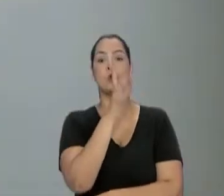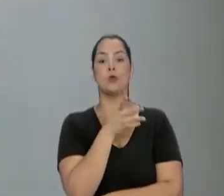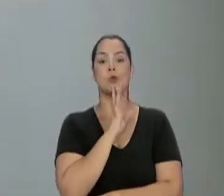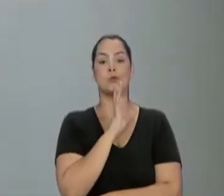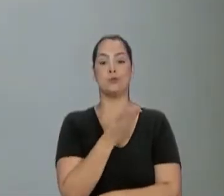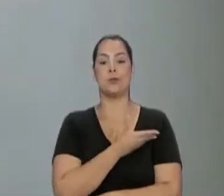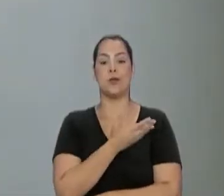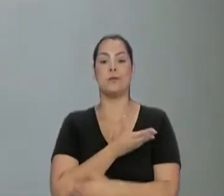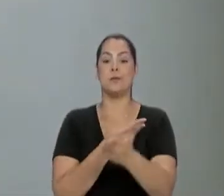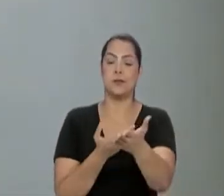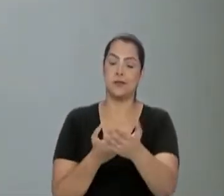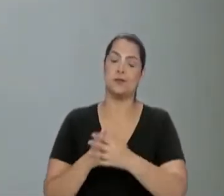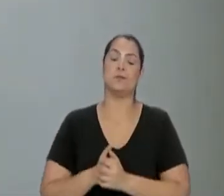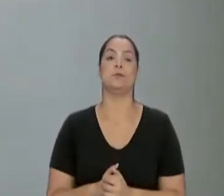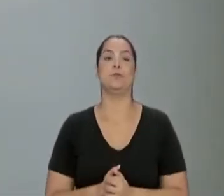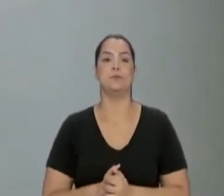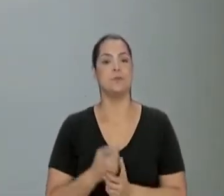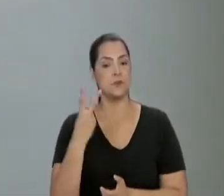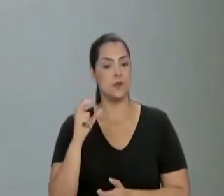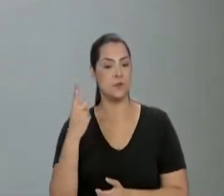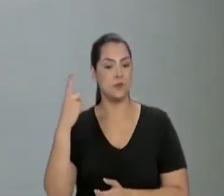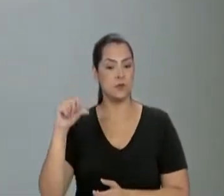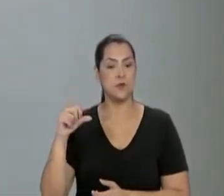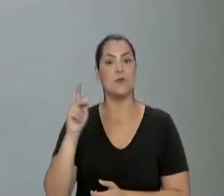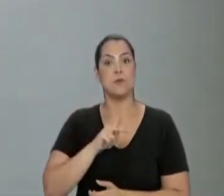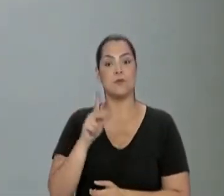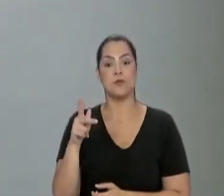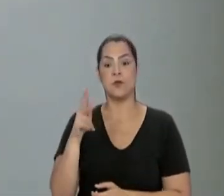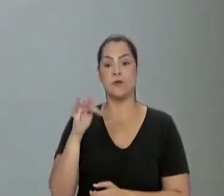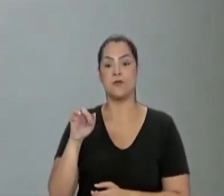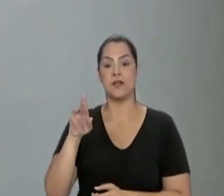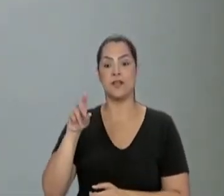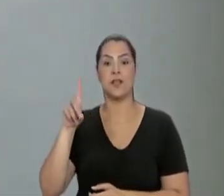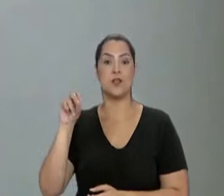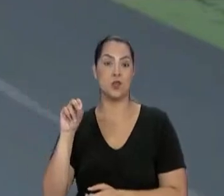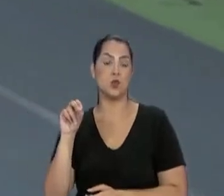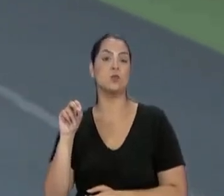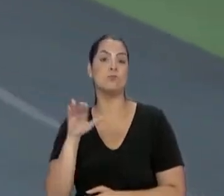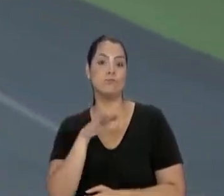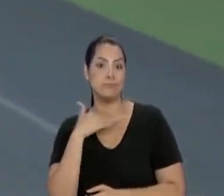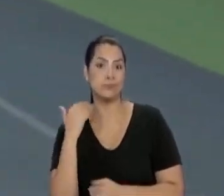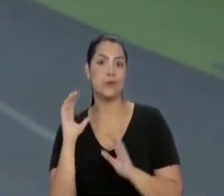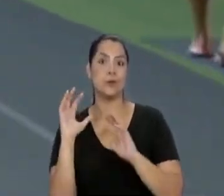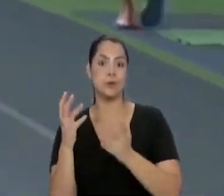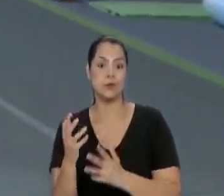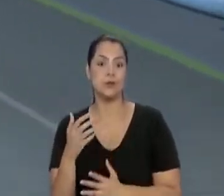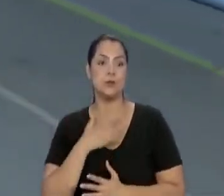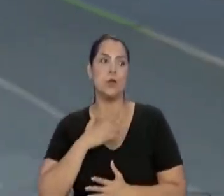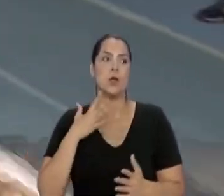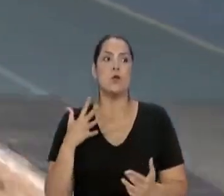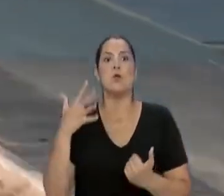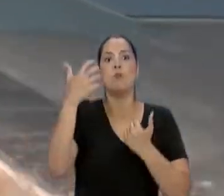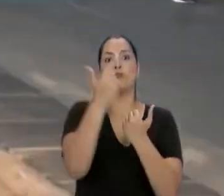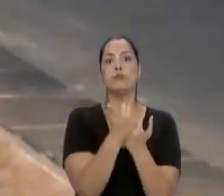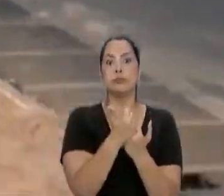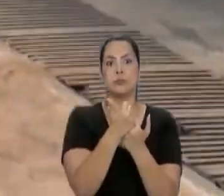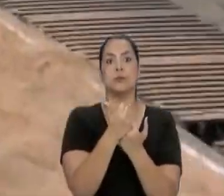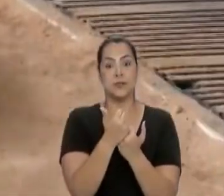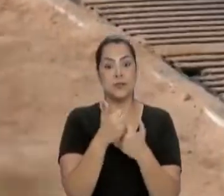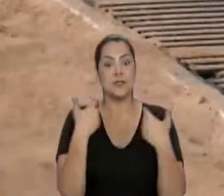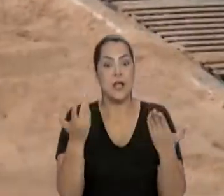conhecido. Em 2019 foi quando o professor Fernando faleceu e eu acabei assumindo o projeto. Nós fomos percebendo alguns traços, algumas coisas que